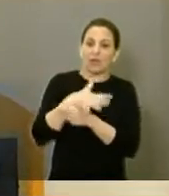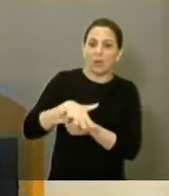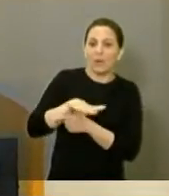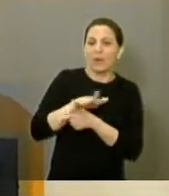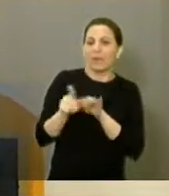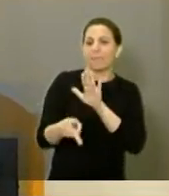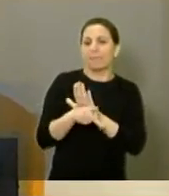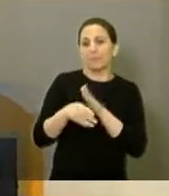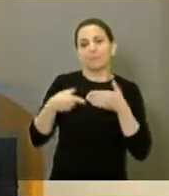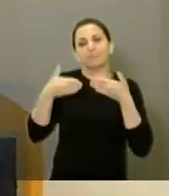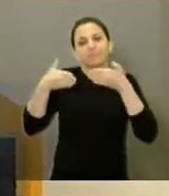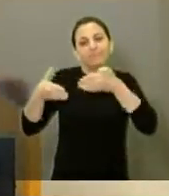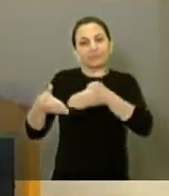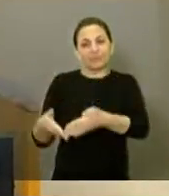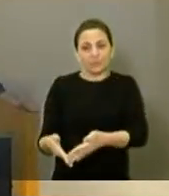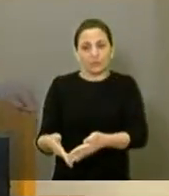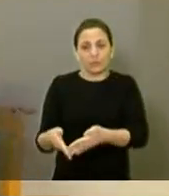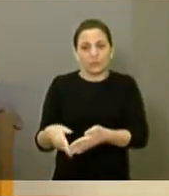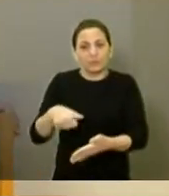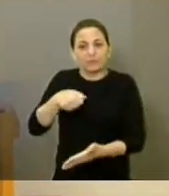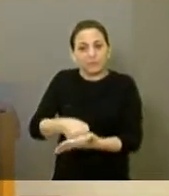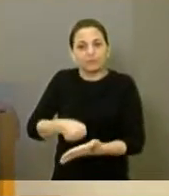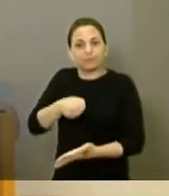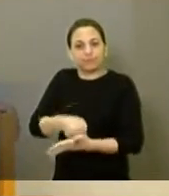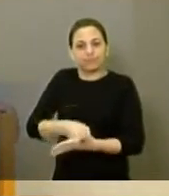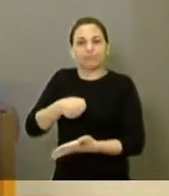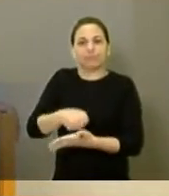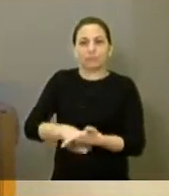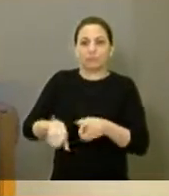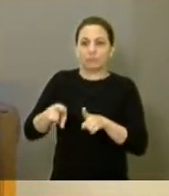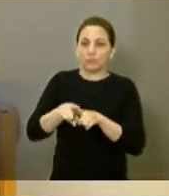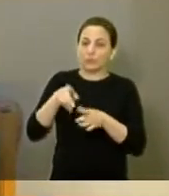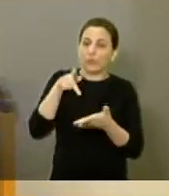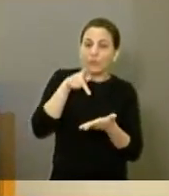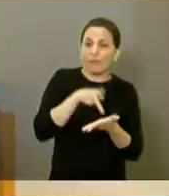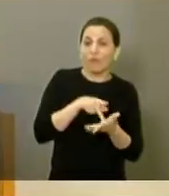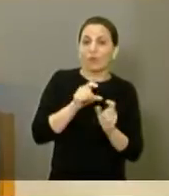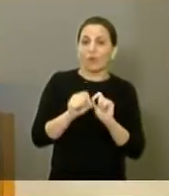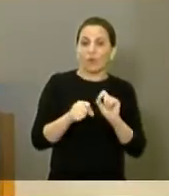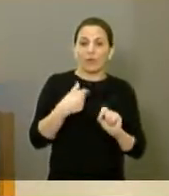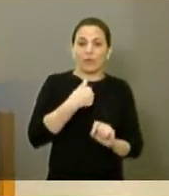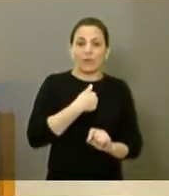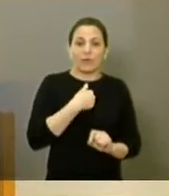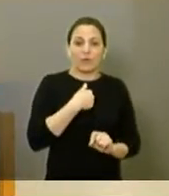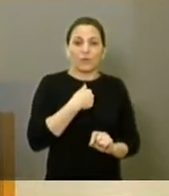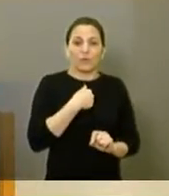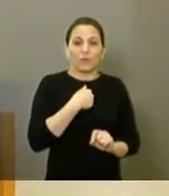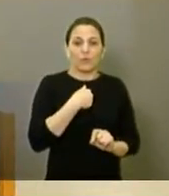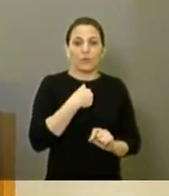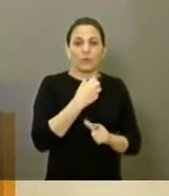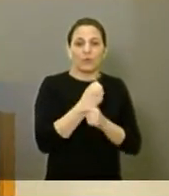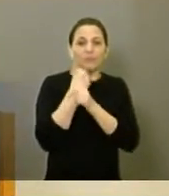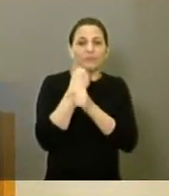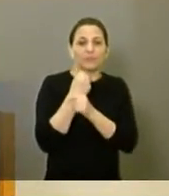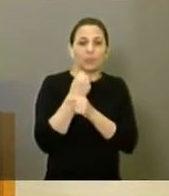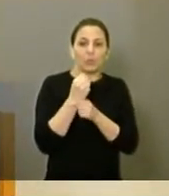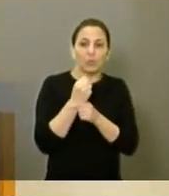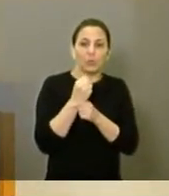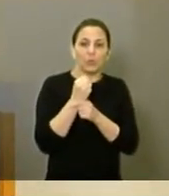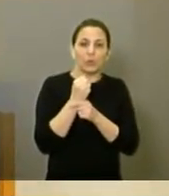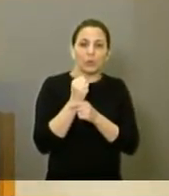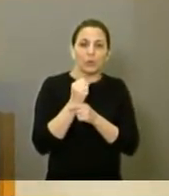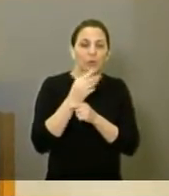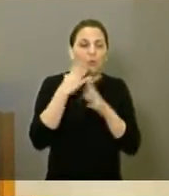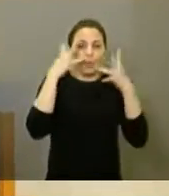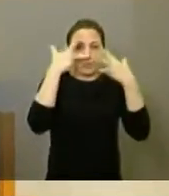e dei o meu máximo porque realmente z um dos defensores e protetores da